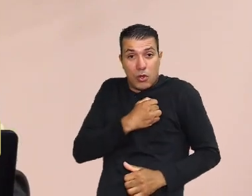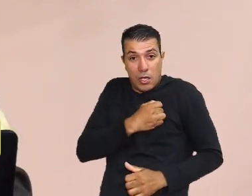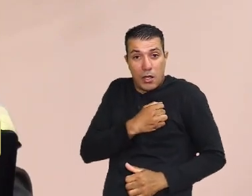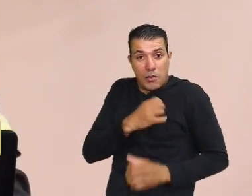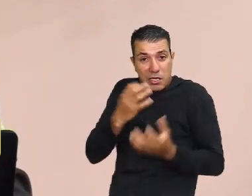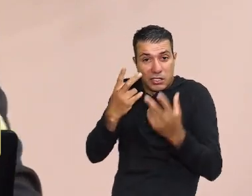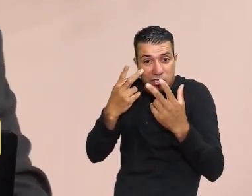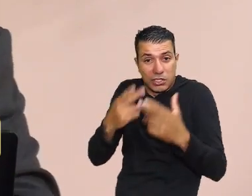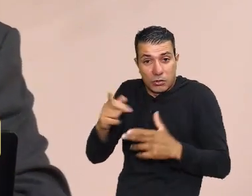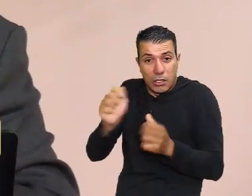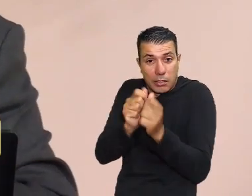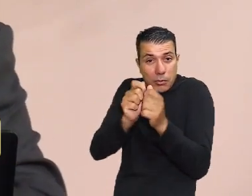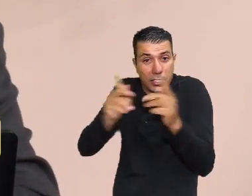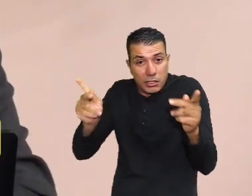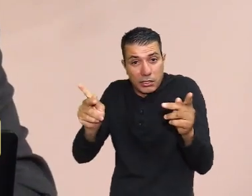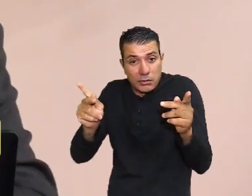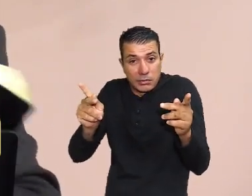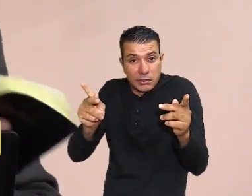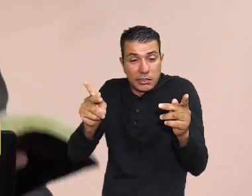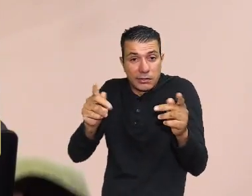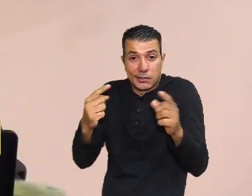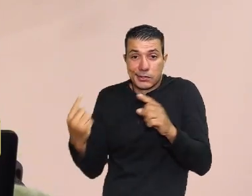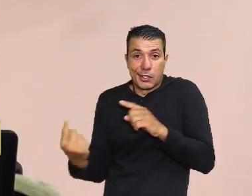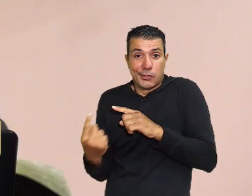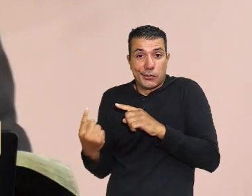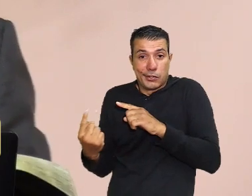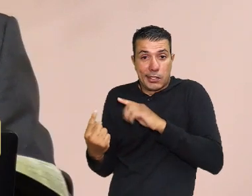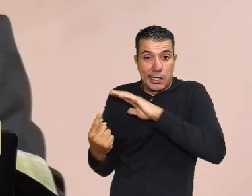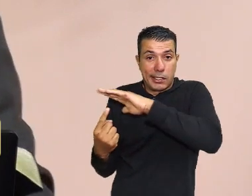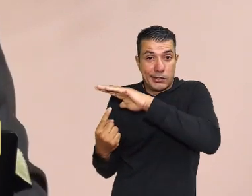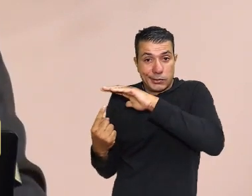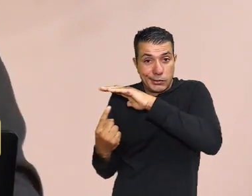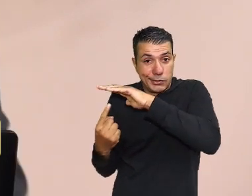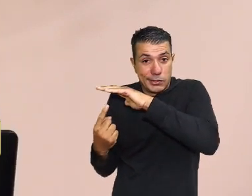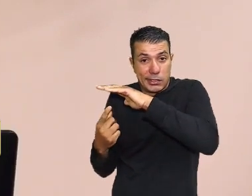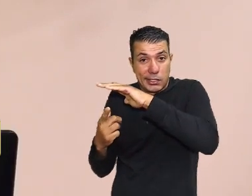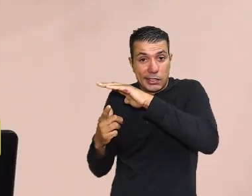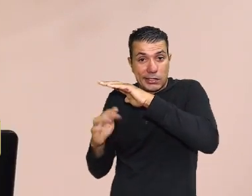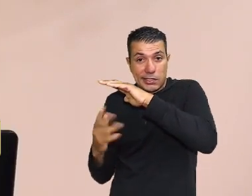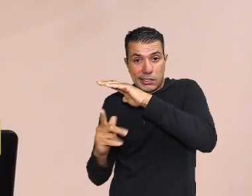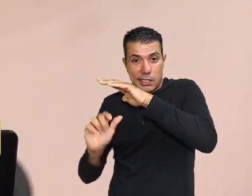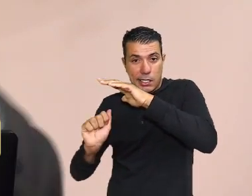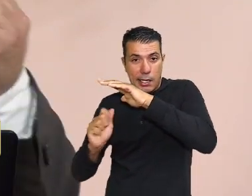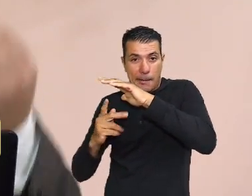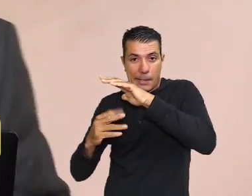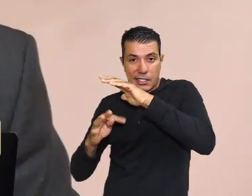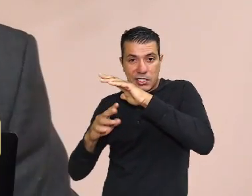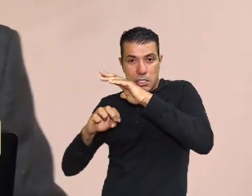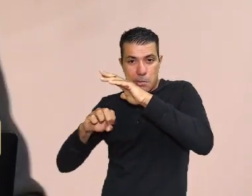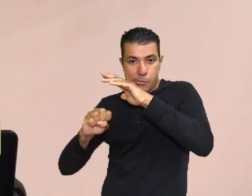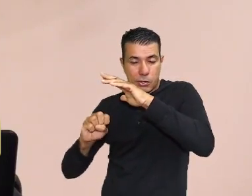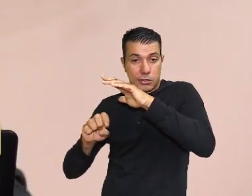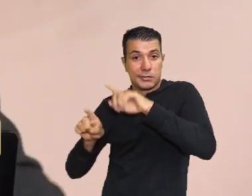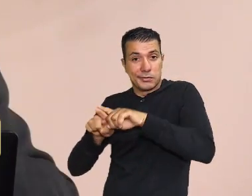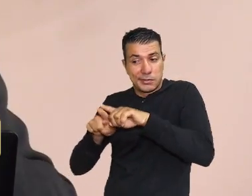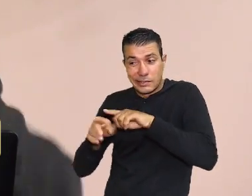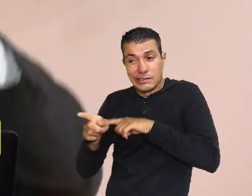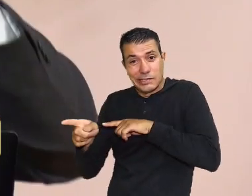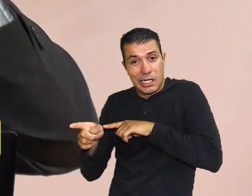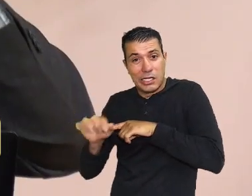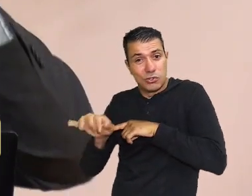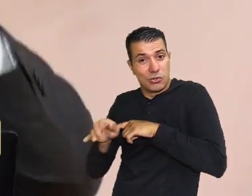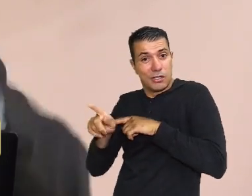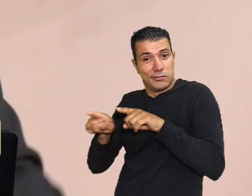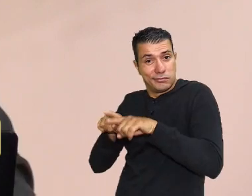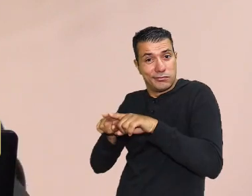lá no Apocalipse, quando ele estava isolado na ilha de Patmos. Só que eu fico pensando, o que João quis dizer quando ele disse